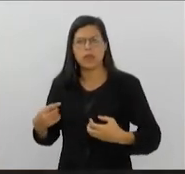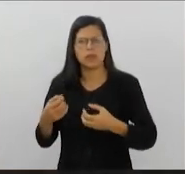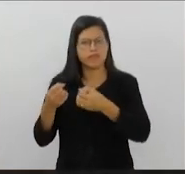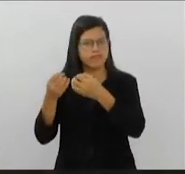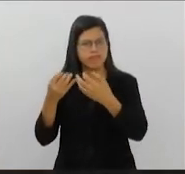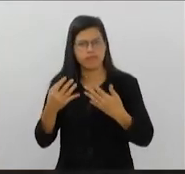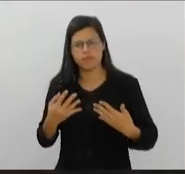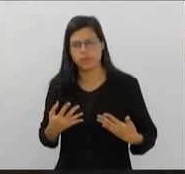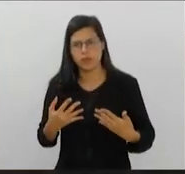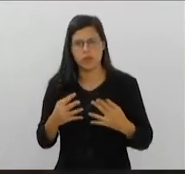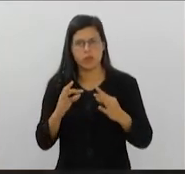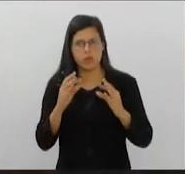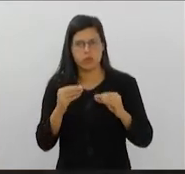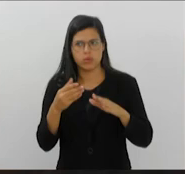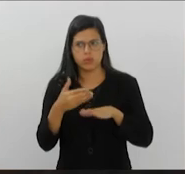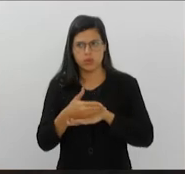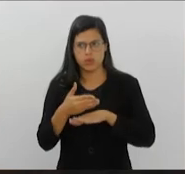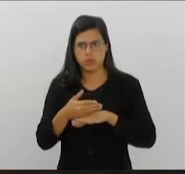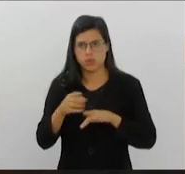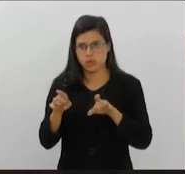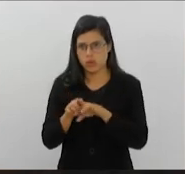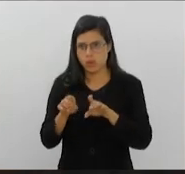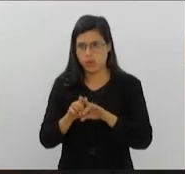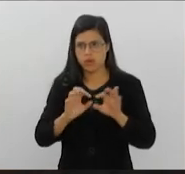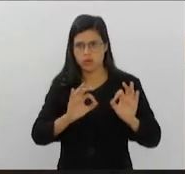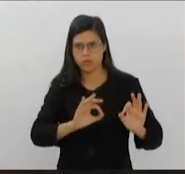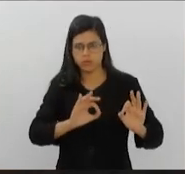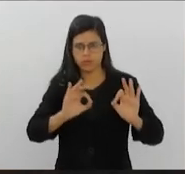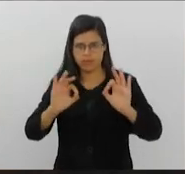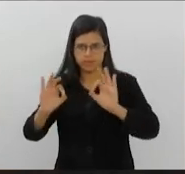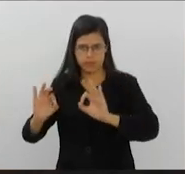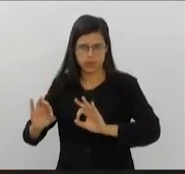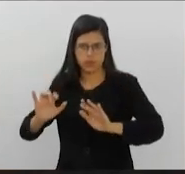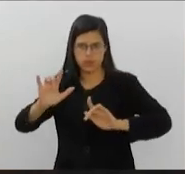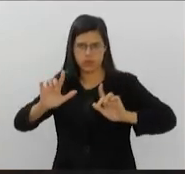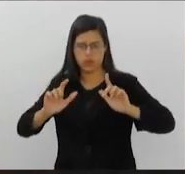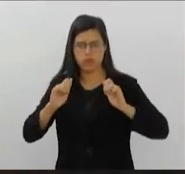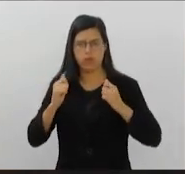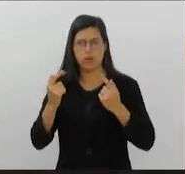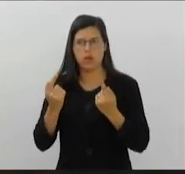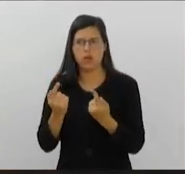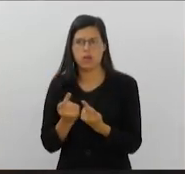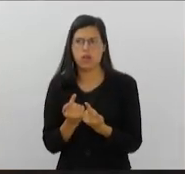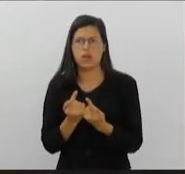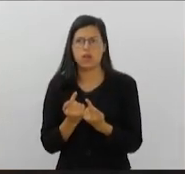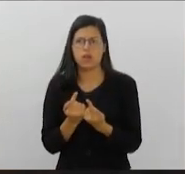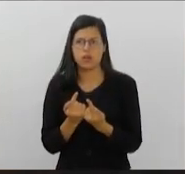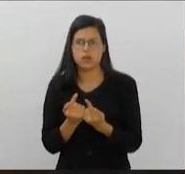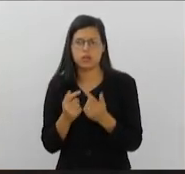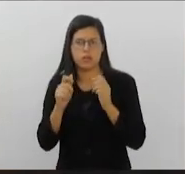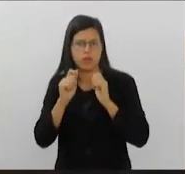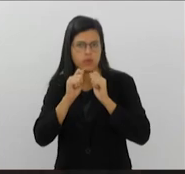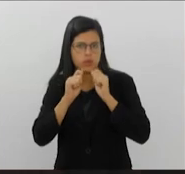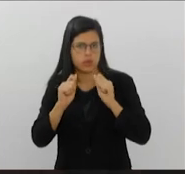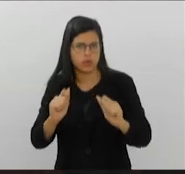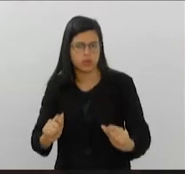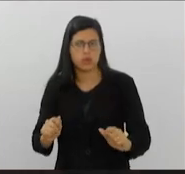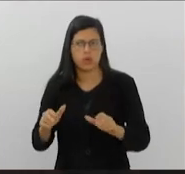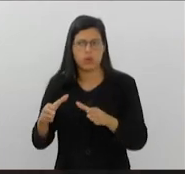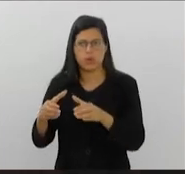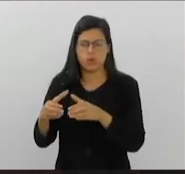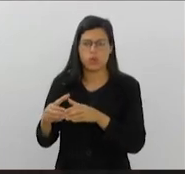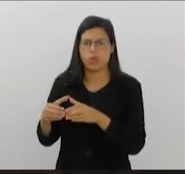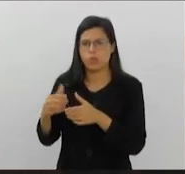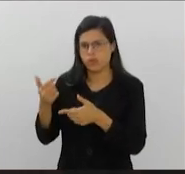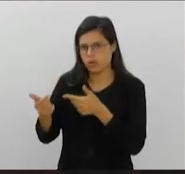estão presentes, aos espectadores da TV Alerj, aos meus assessores, à equipe do meu